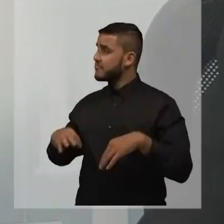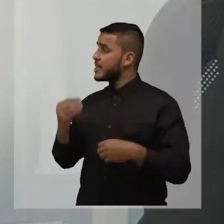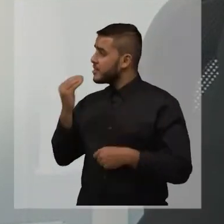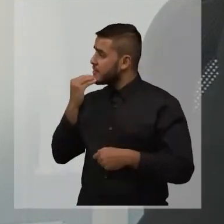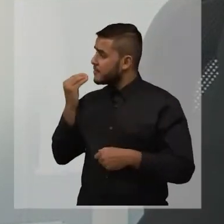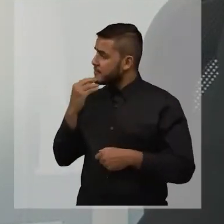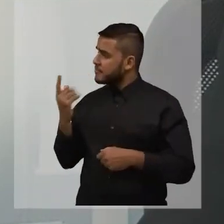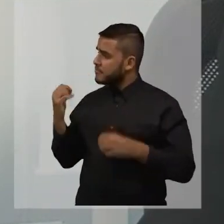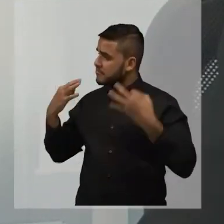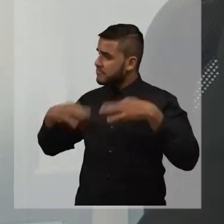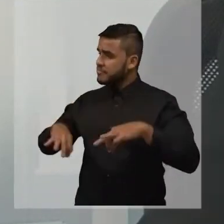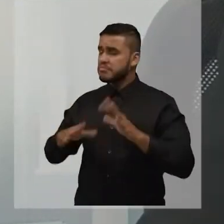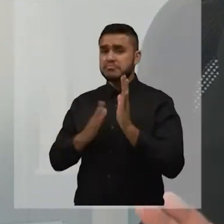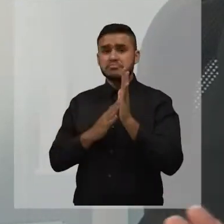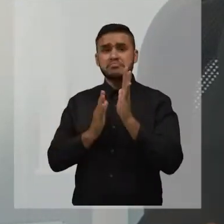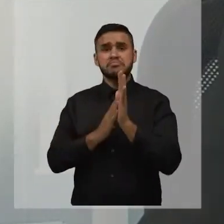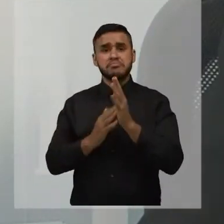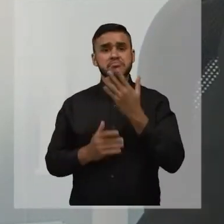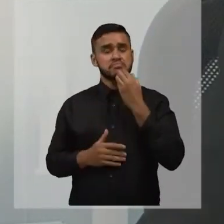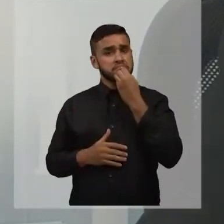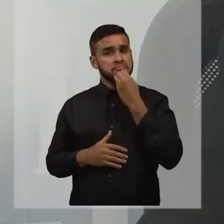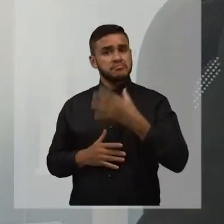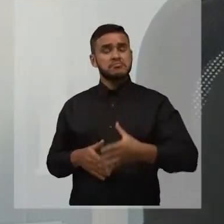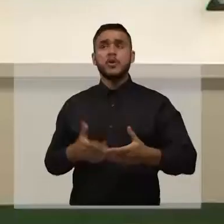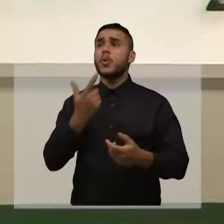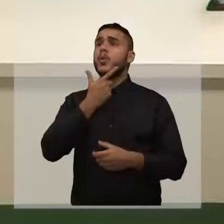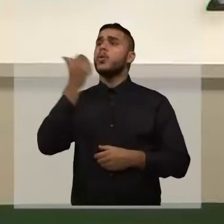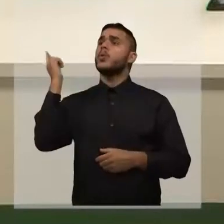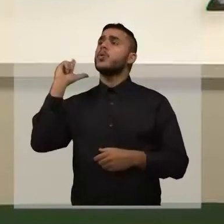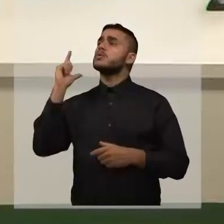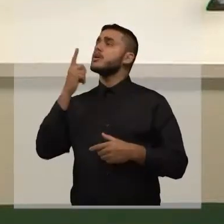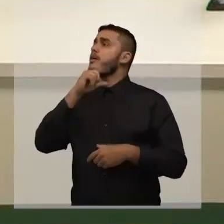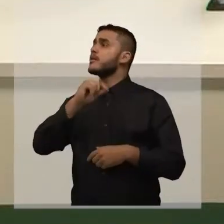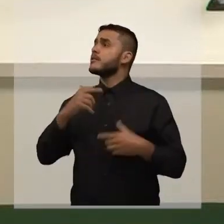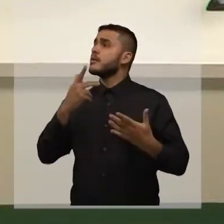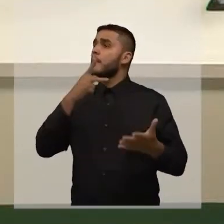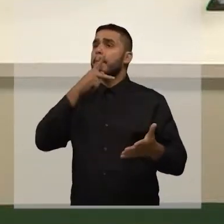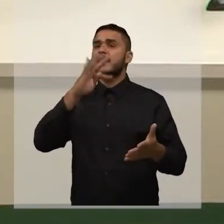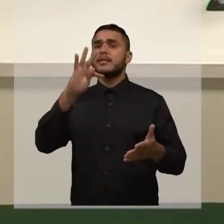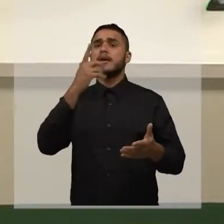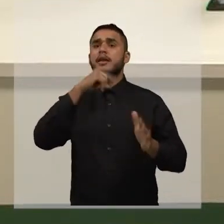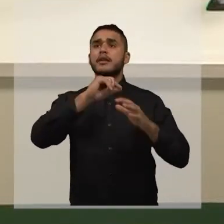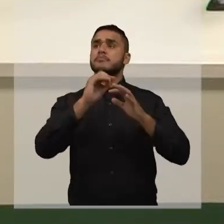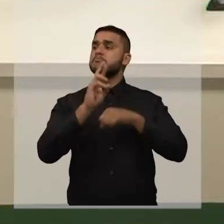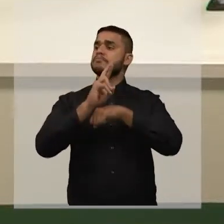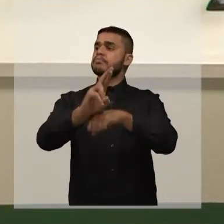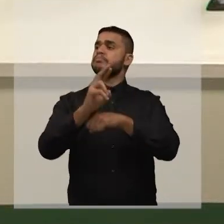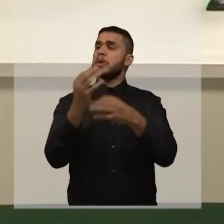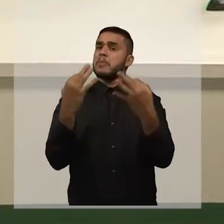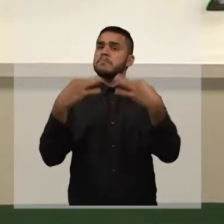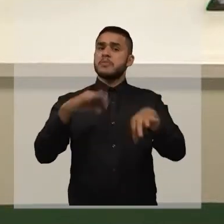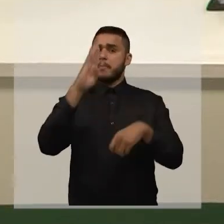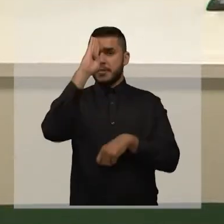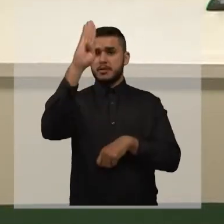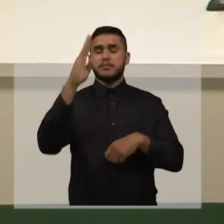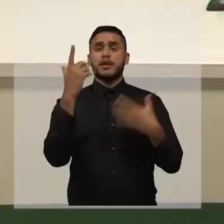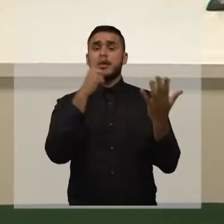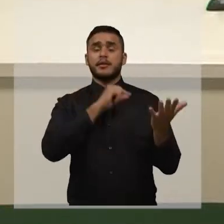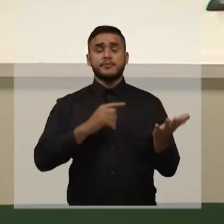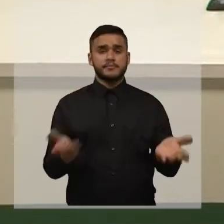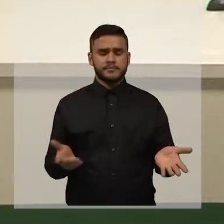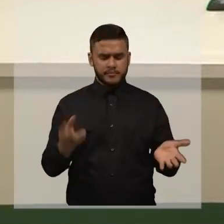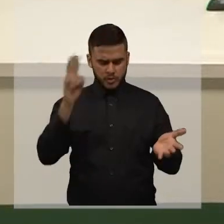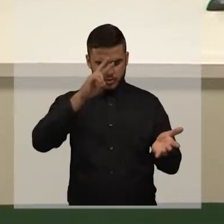faz. Me mostre outra Você figura. lembra? Outra figura. Eu me lembro que tinha No PT. Em 96, na campanha de retorno